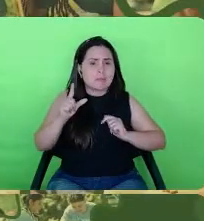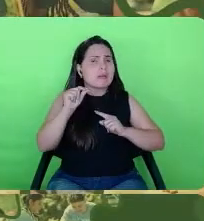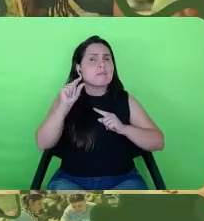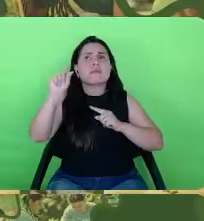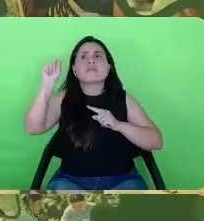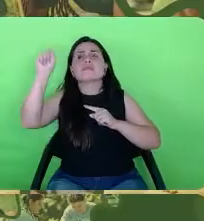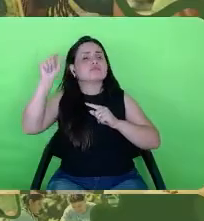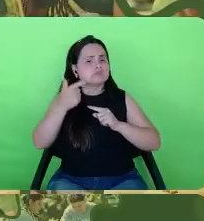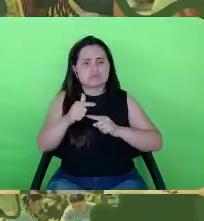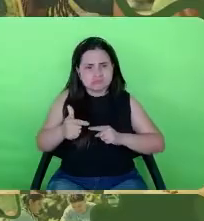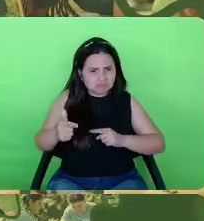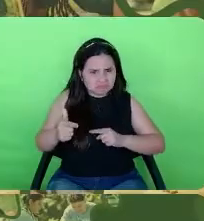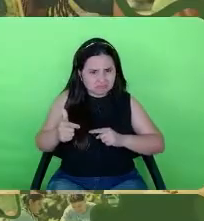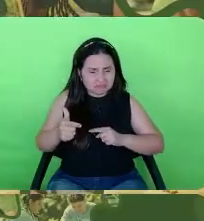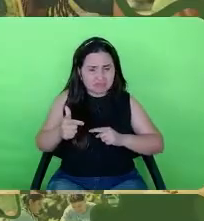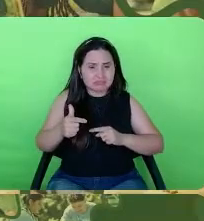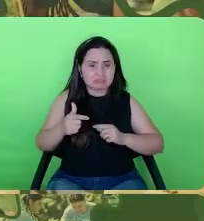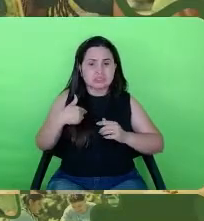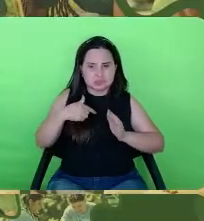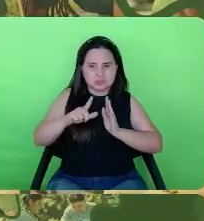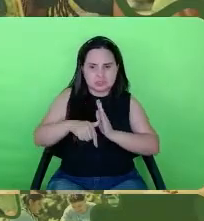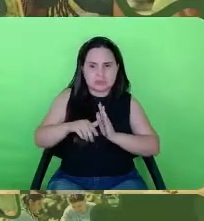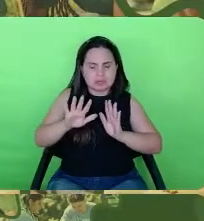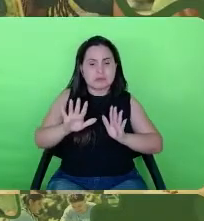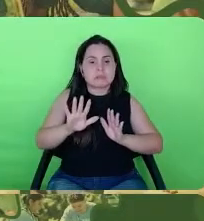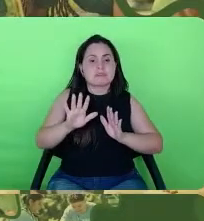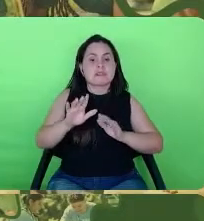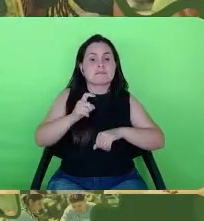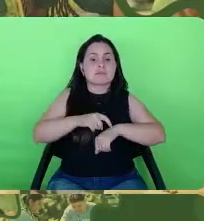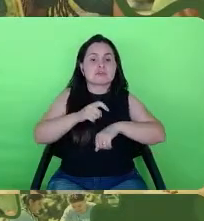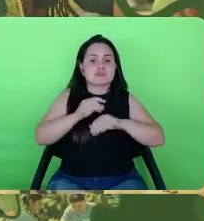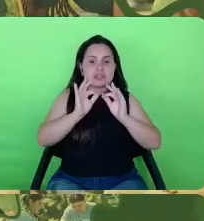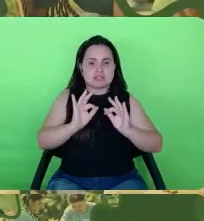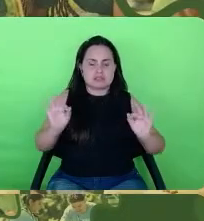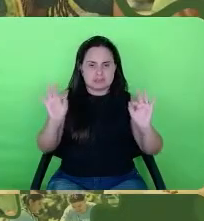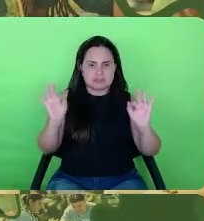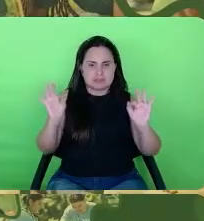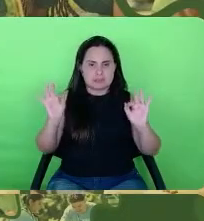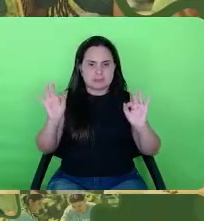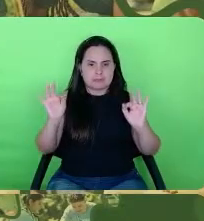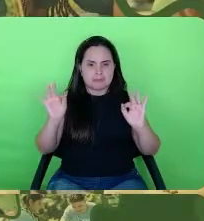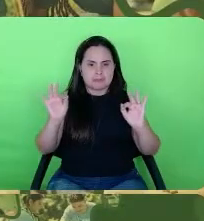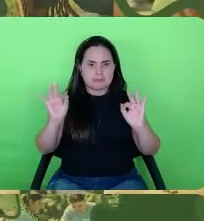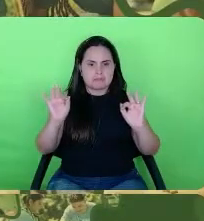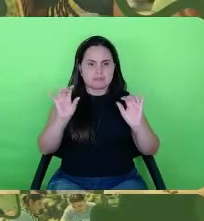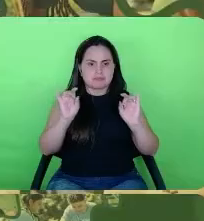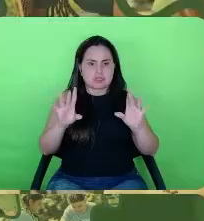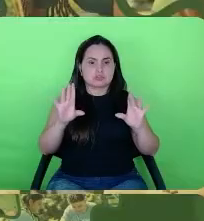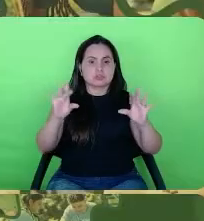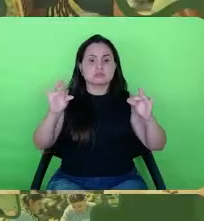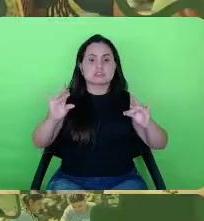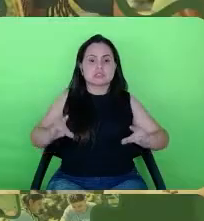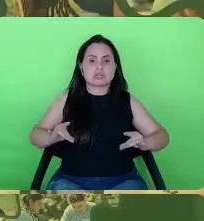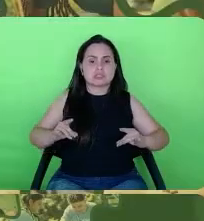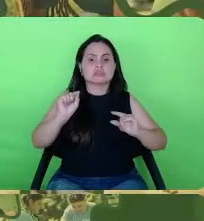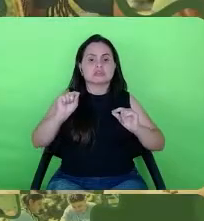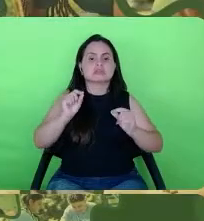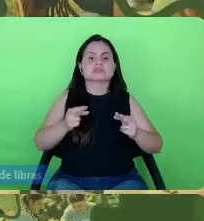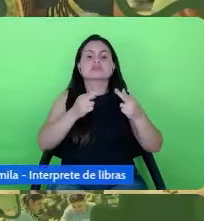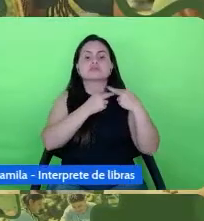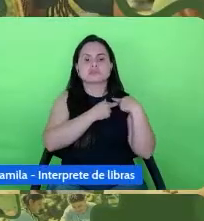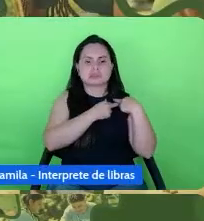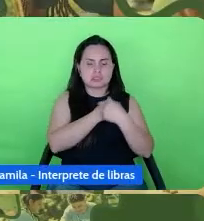passarinhos. E aí eu já passei muito do tempo, mas eu vou fechar com essa frase aqui, ó. E só um detalhe, ó, de quem que é a responsabilidade pelo